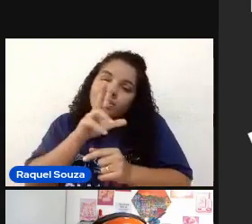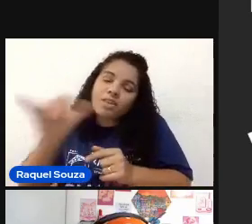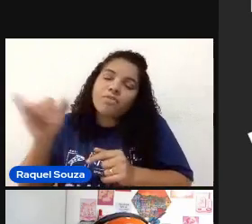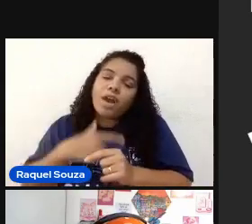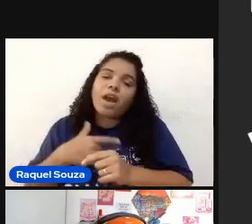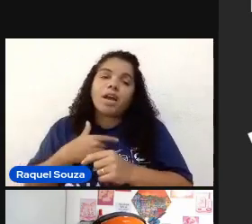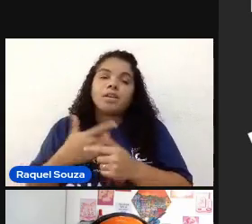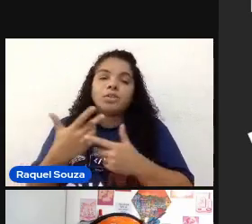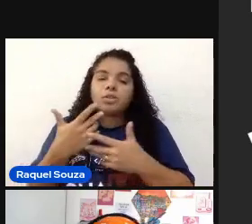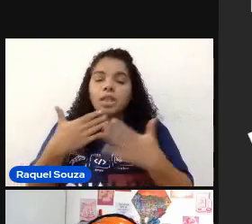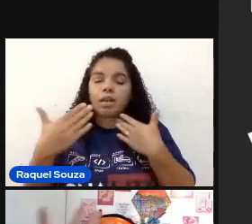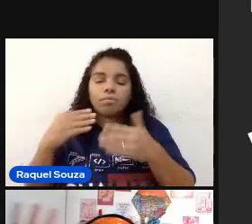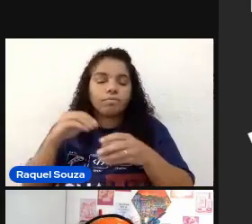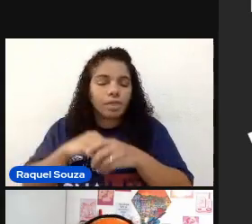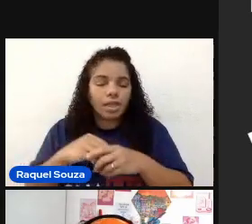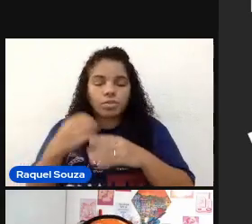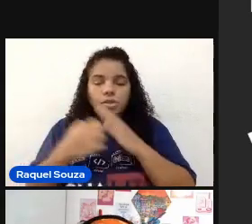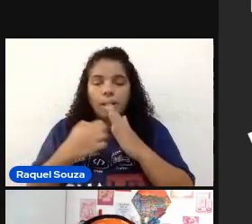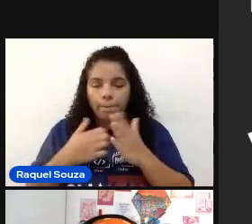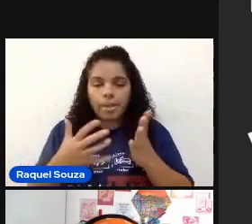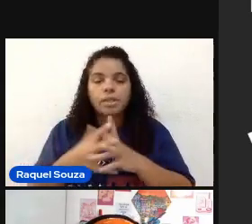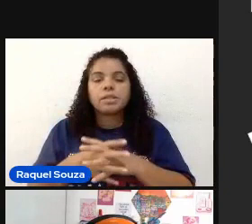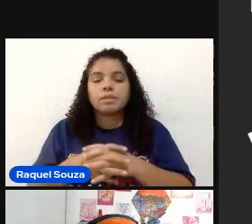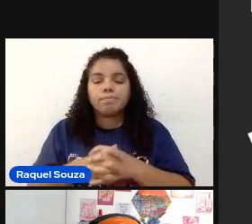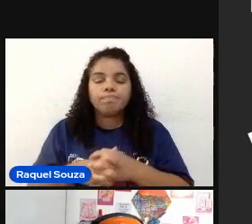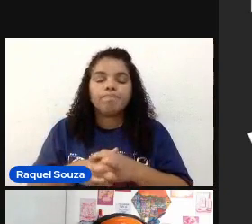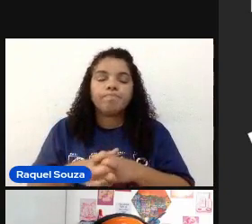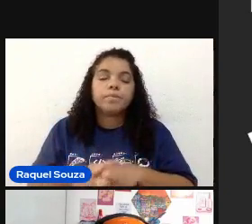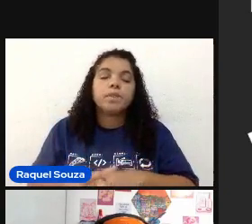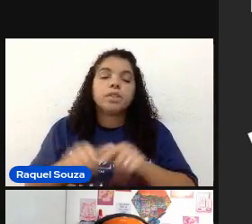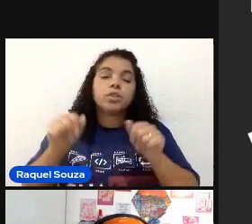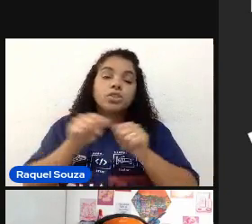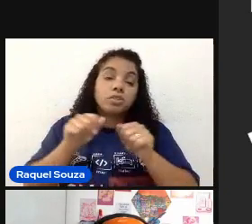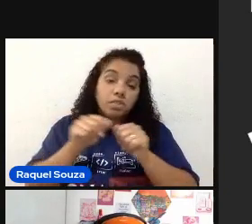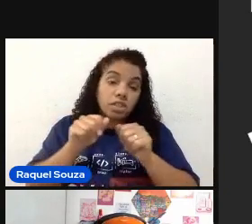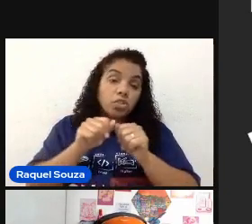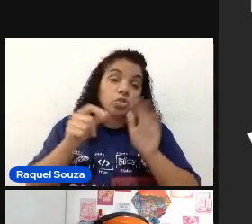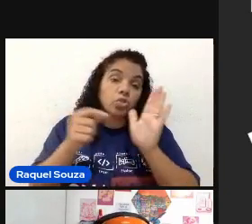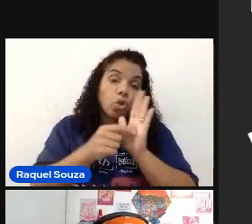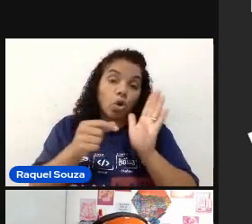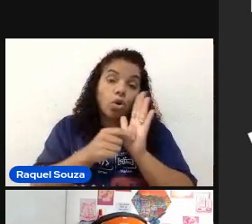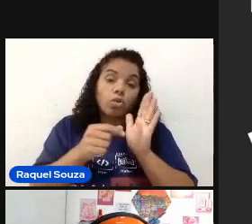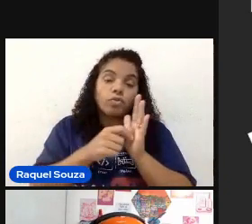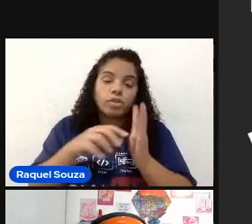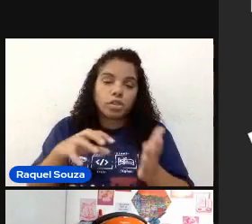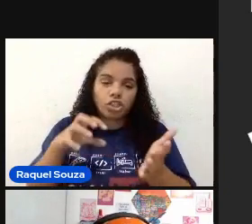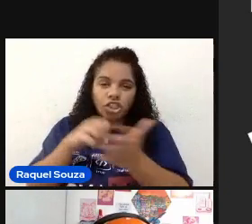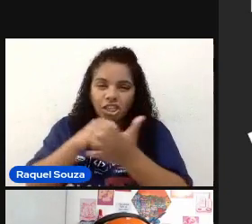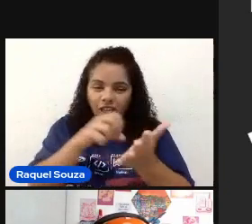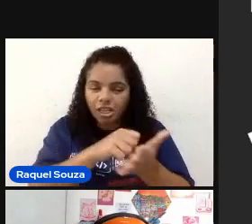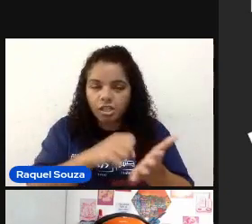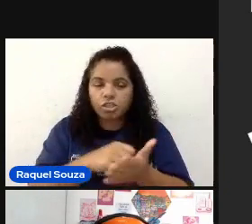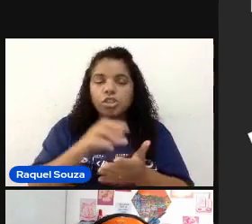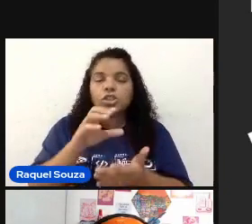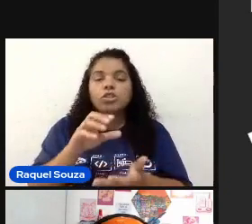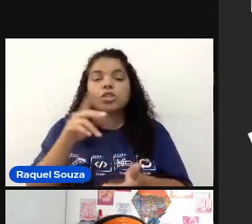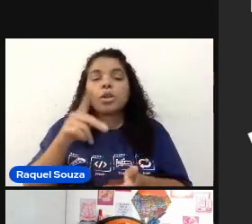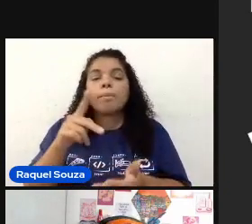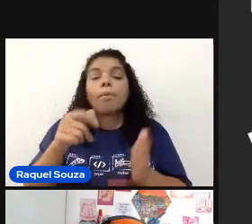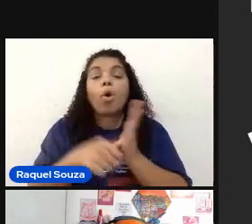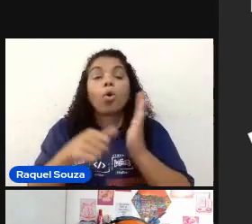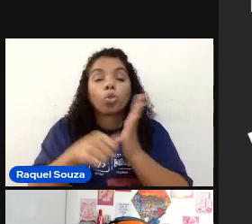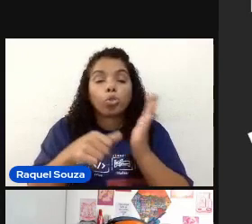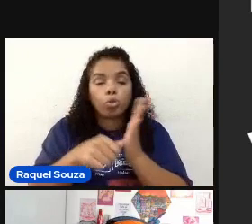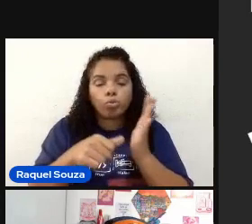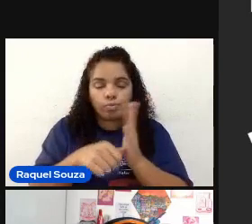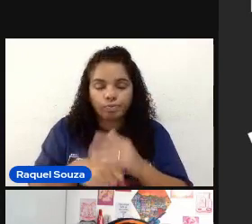da empresa. Então, vamos dizer que a gente está fazendo um software de registro de ponto. Mas